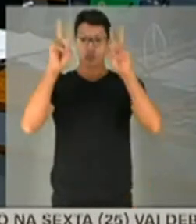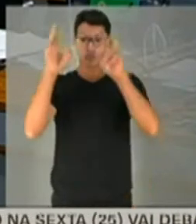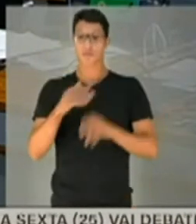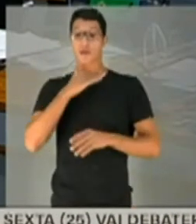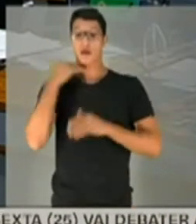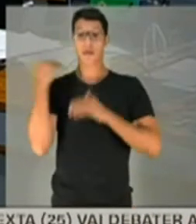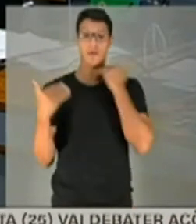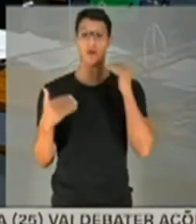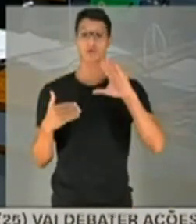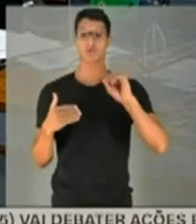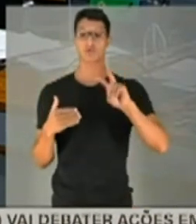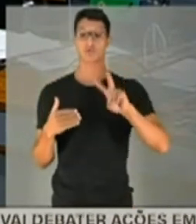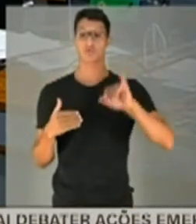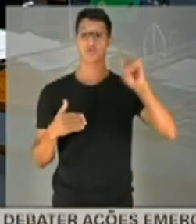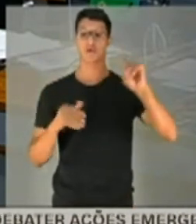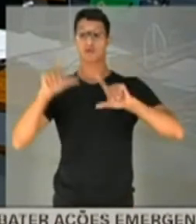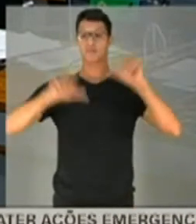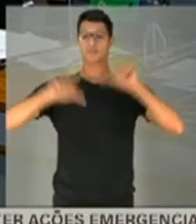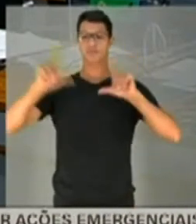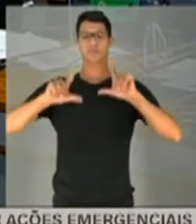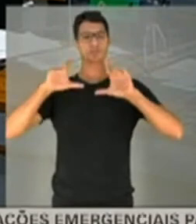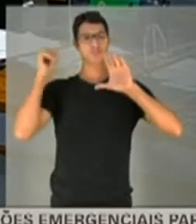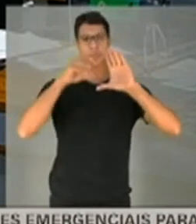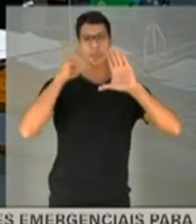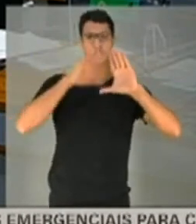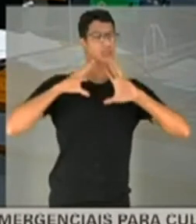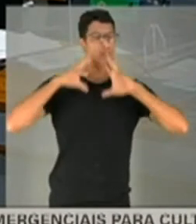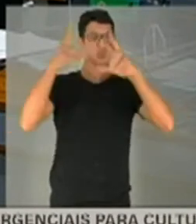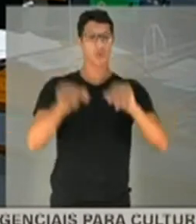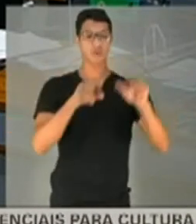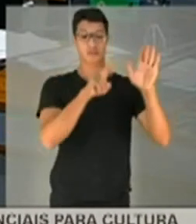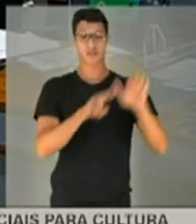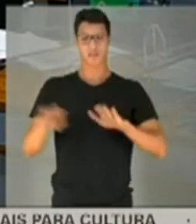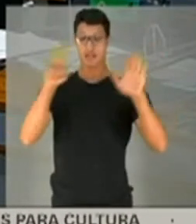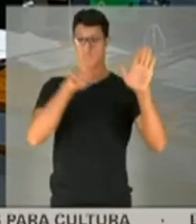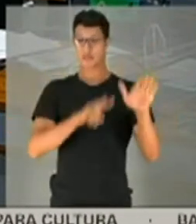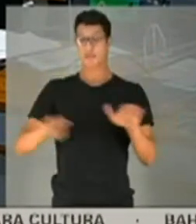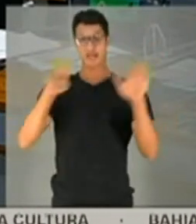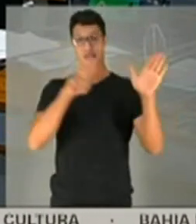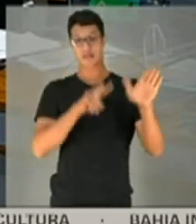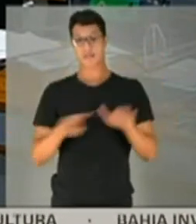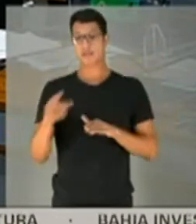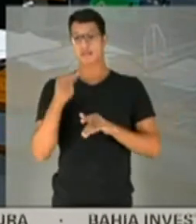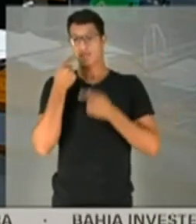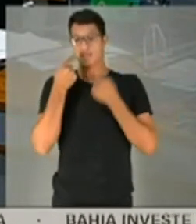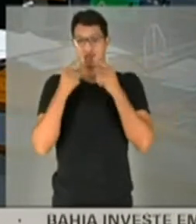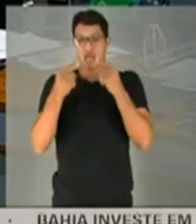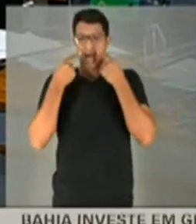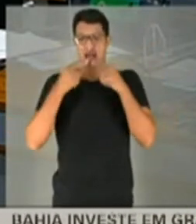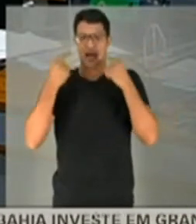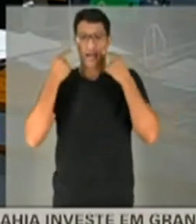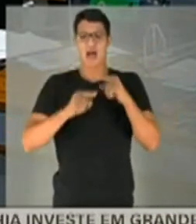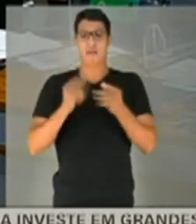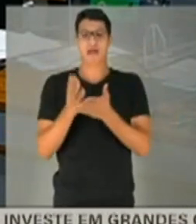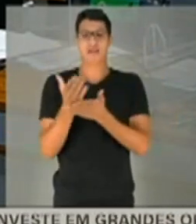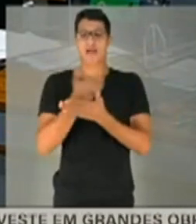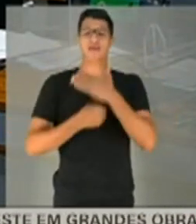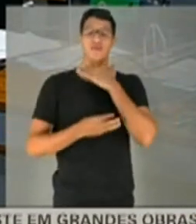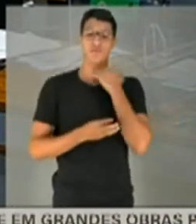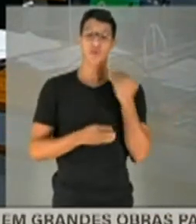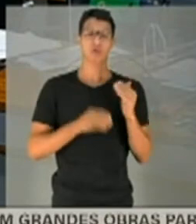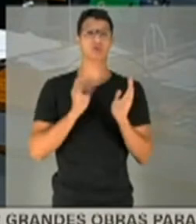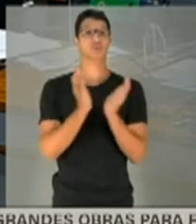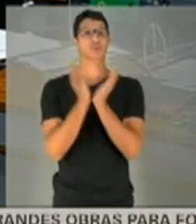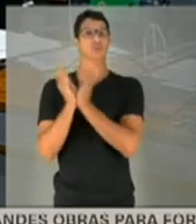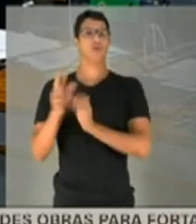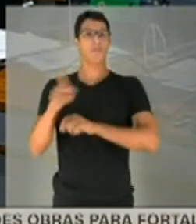morte de Covid? A imprensa internacional inteira, semana após semana, questiona esses dados de morte desses